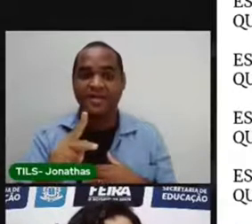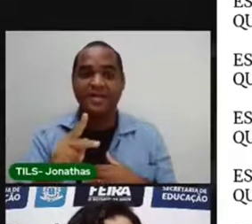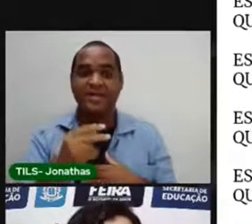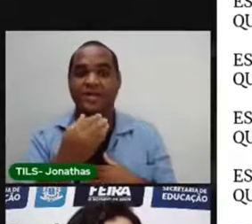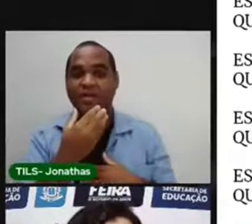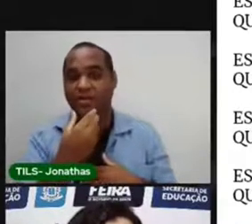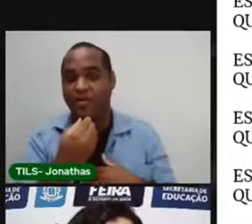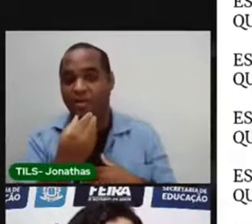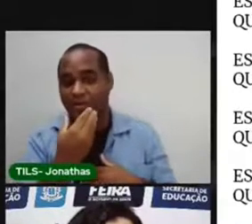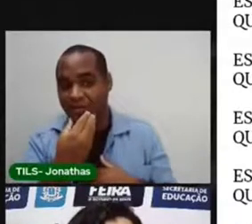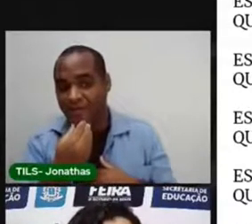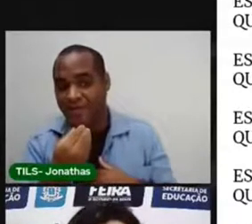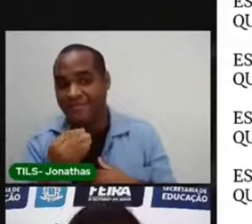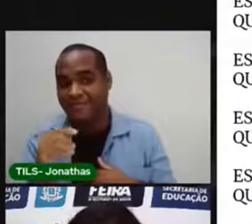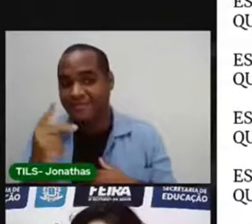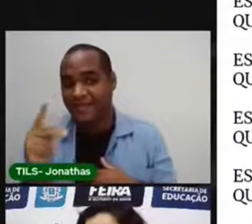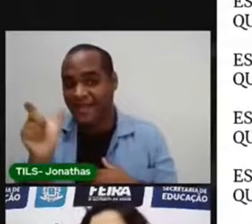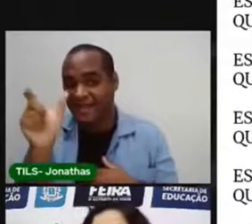estava representando?